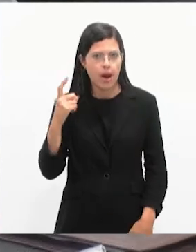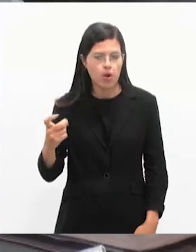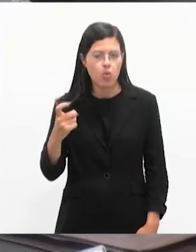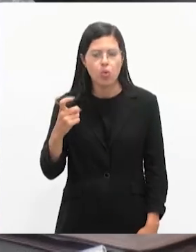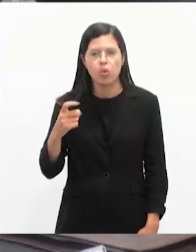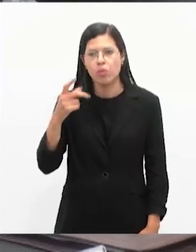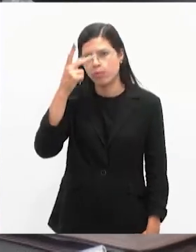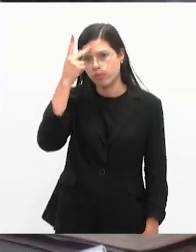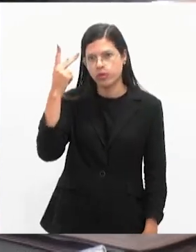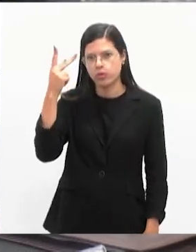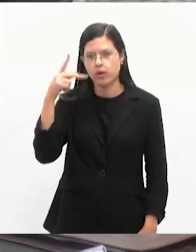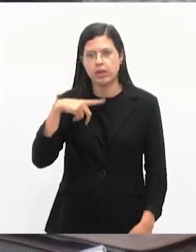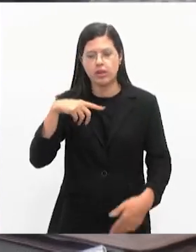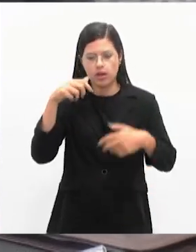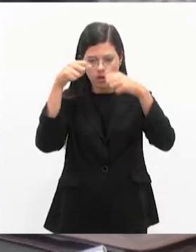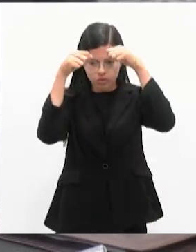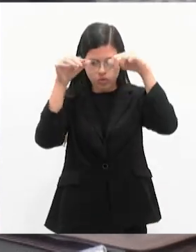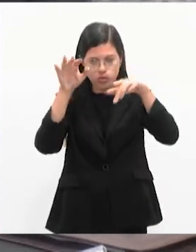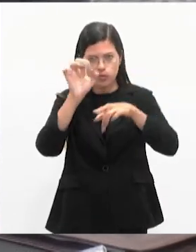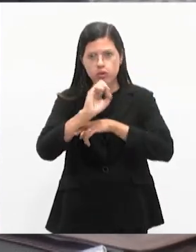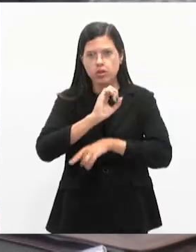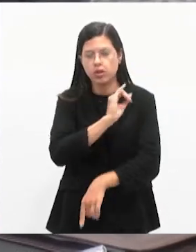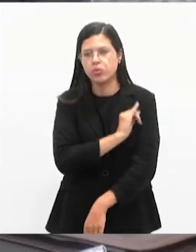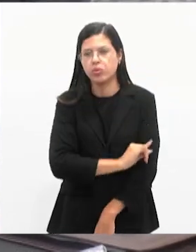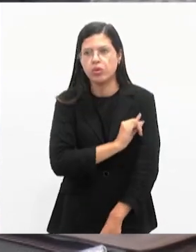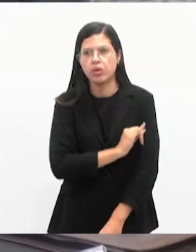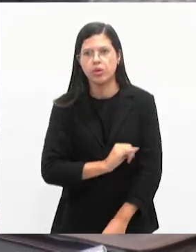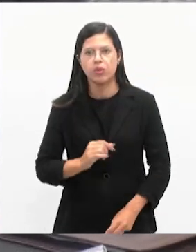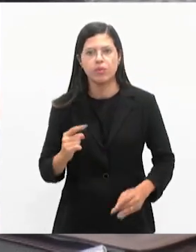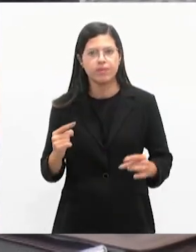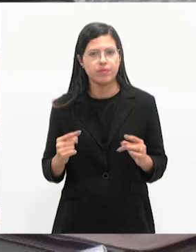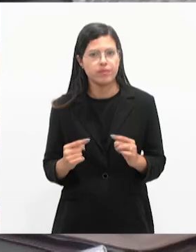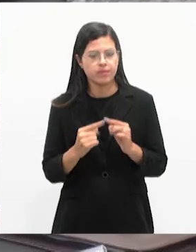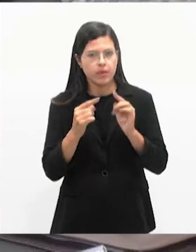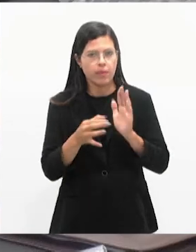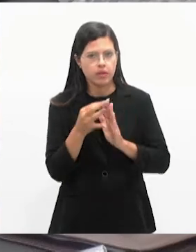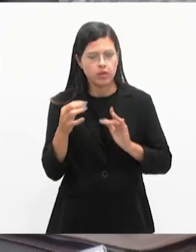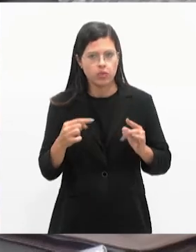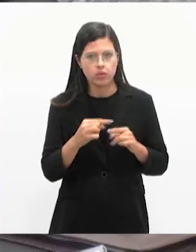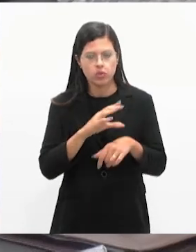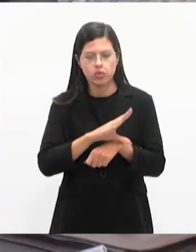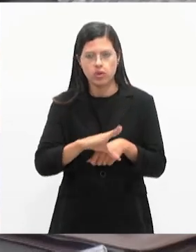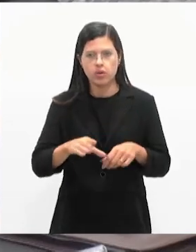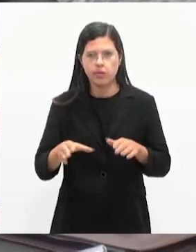Janeiro. O parecer é pela constitucionalidade com emendas. Em discussão.